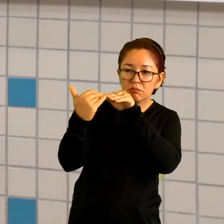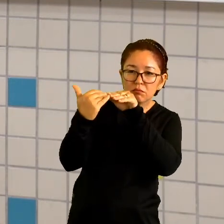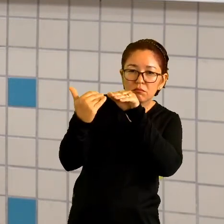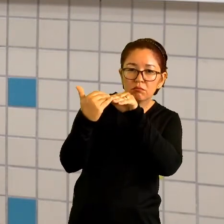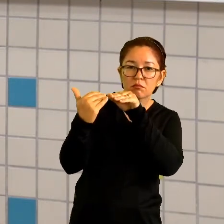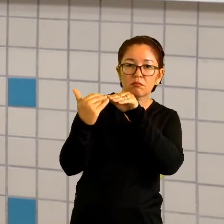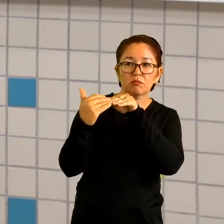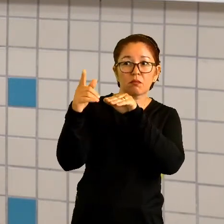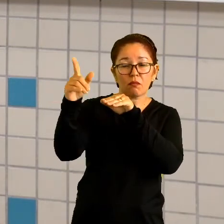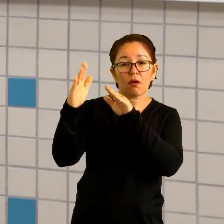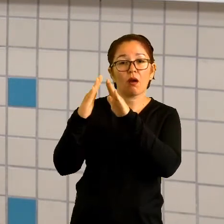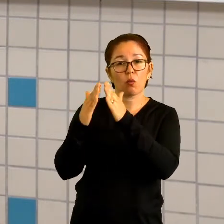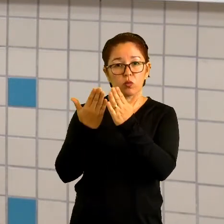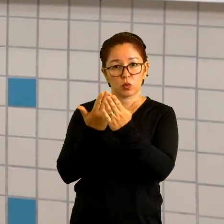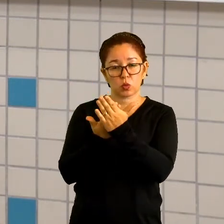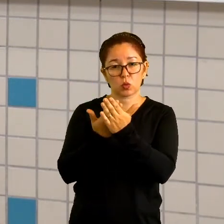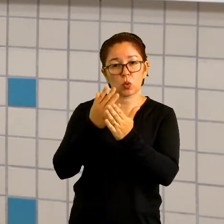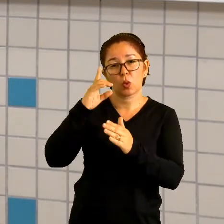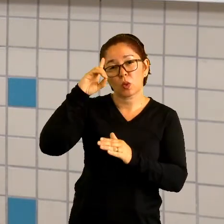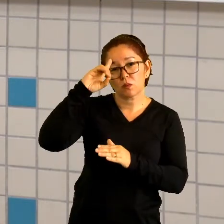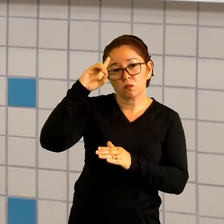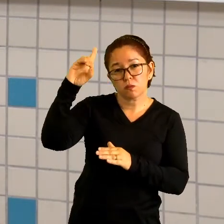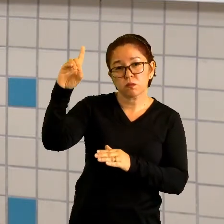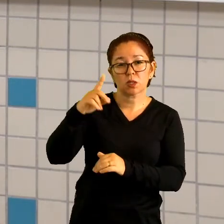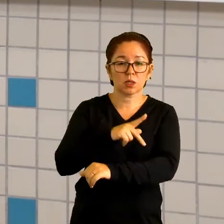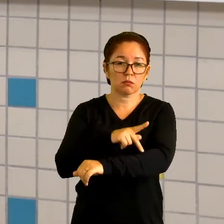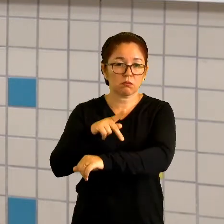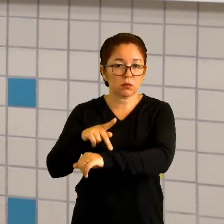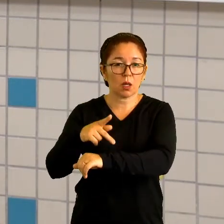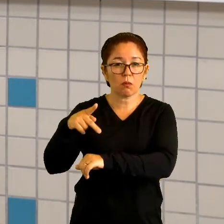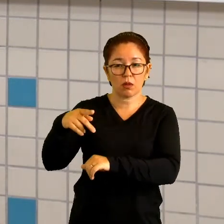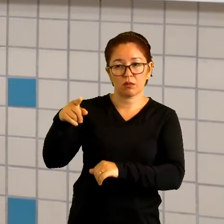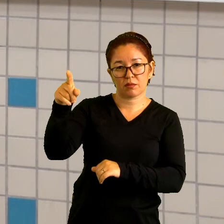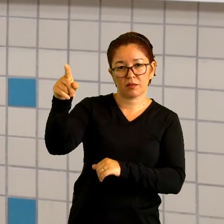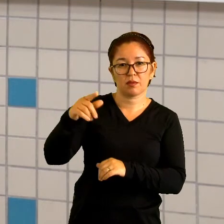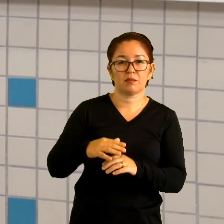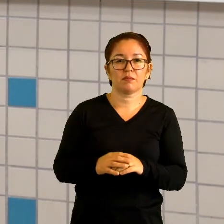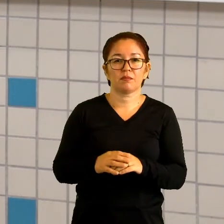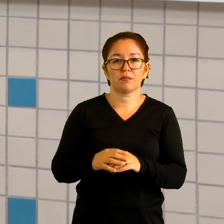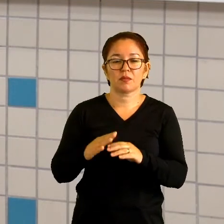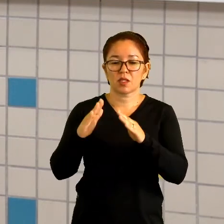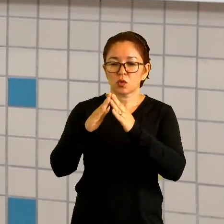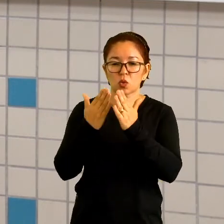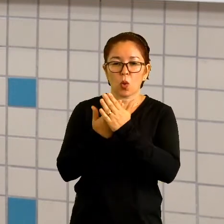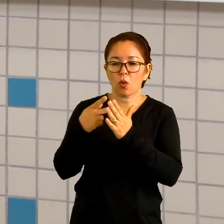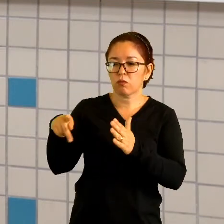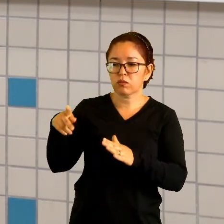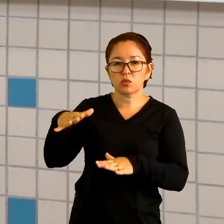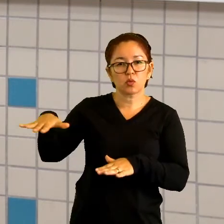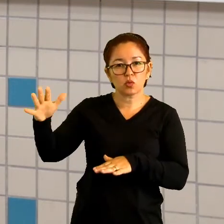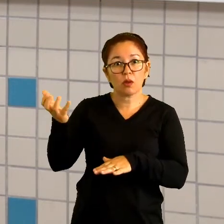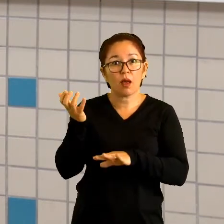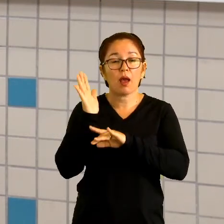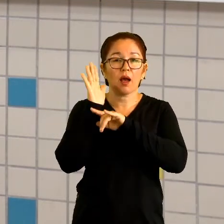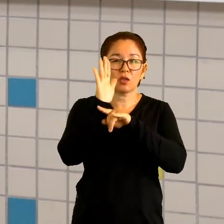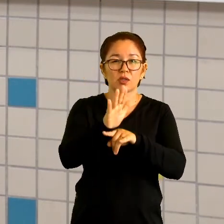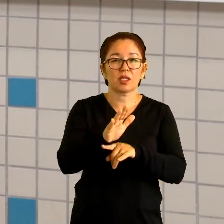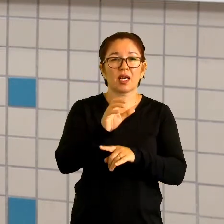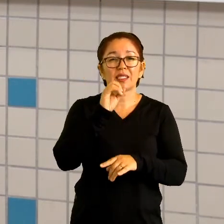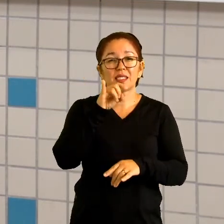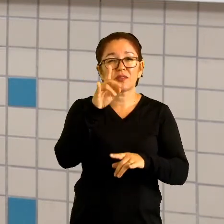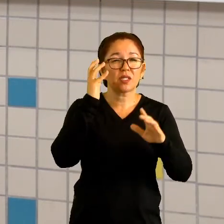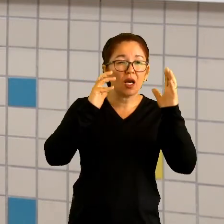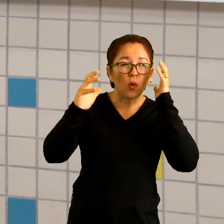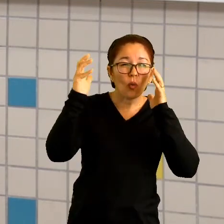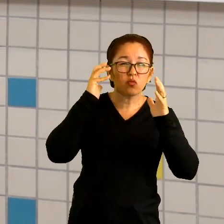escola. Estamos na escola para atender vocês. Qualquer dúvida, não entendeu o assunto, manda uma mensagem para a sua professora